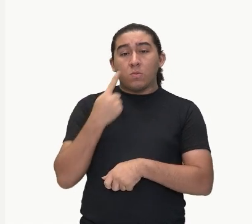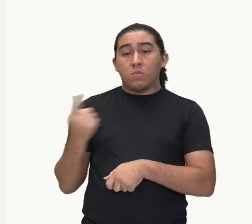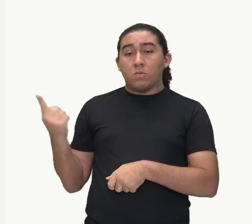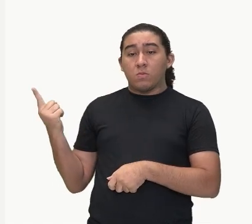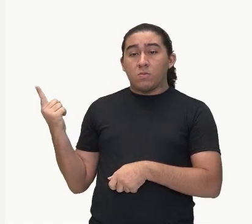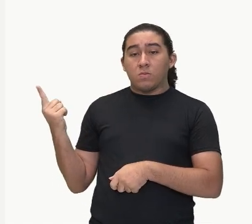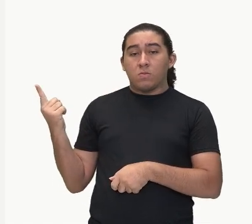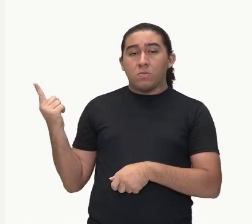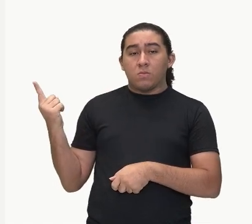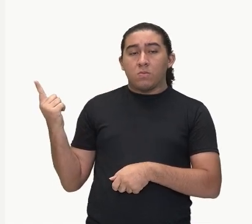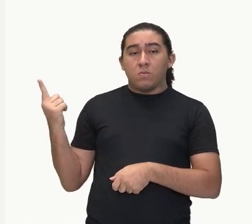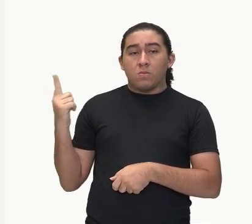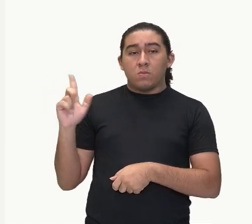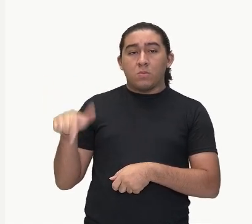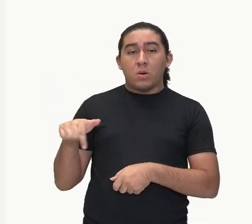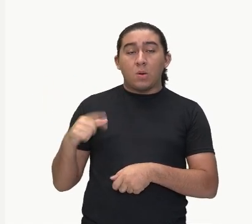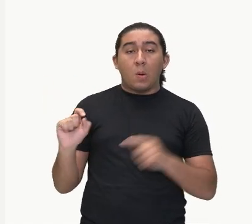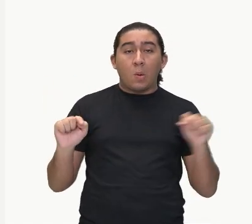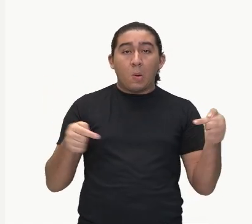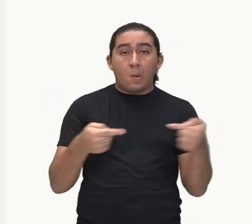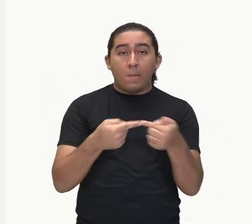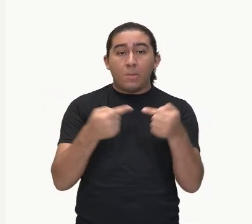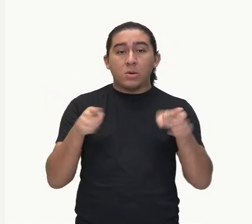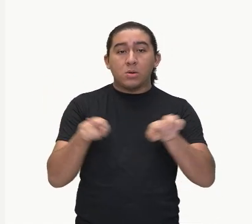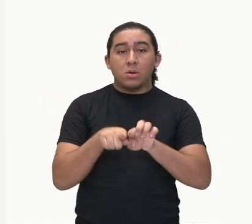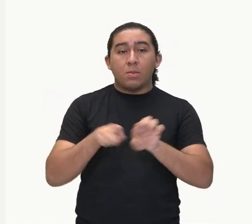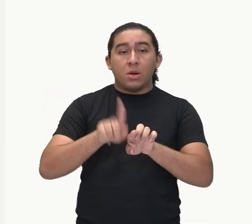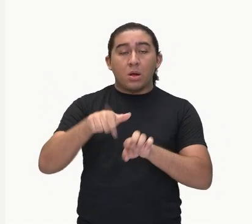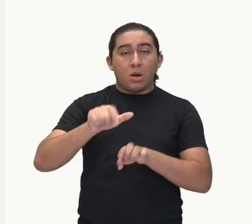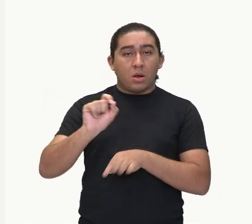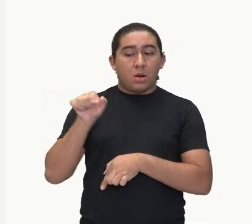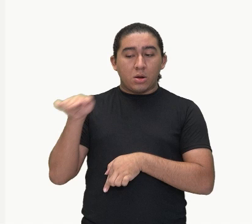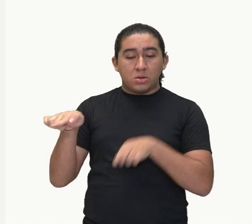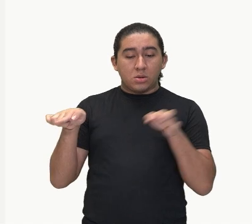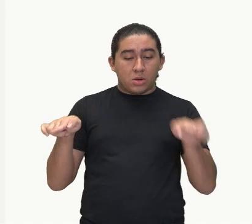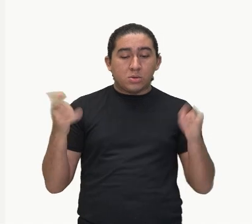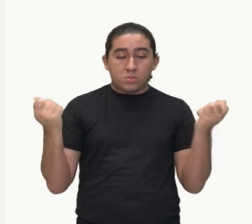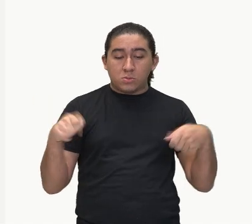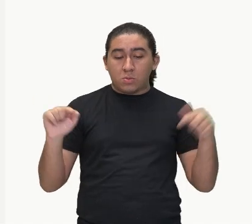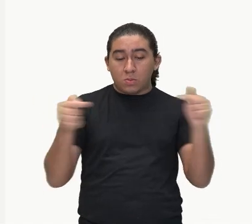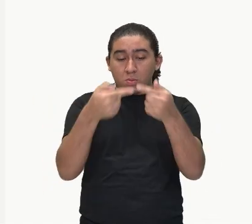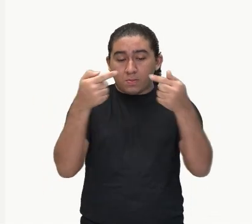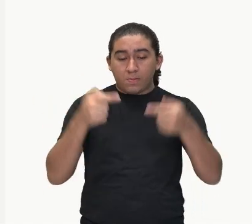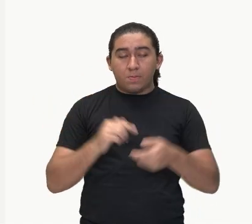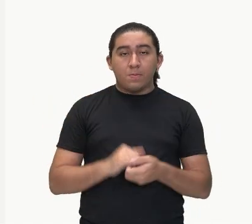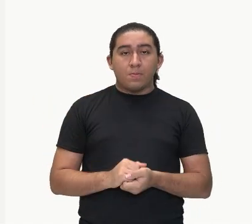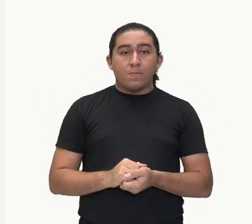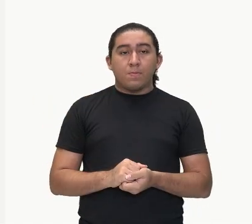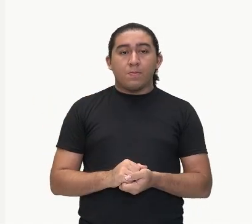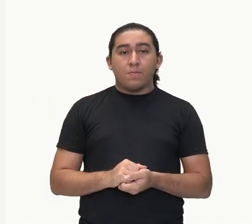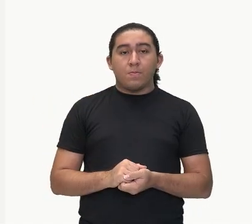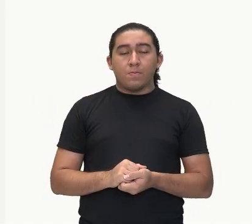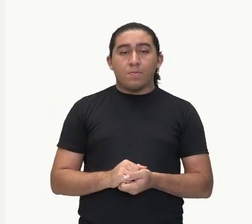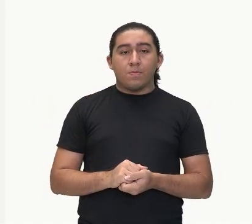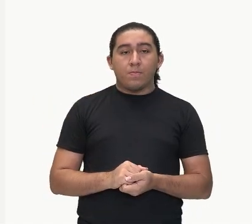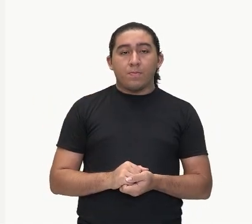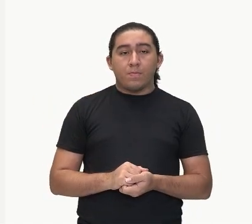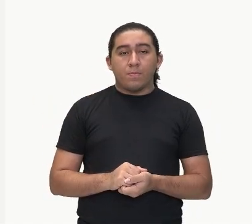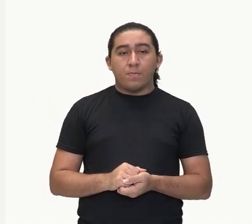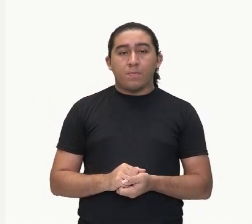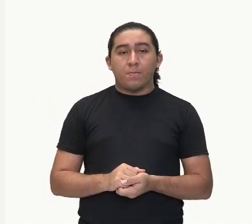que estão de acordo tanto com o realismo quanto o naturalismo.